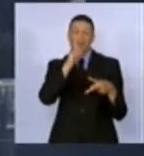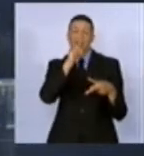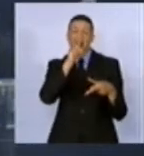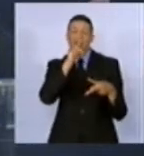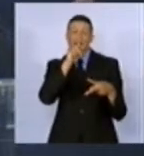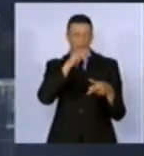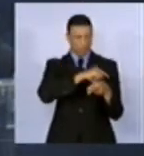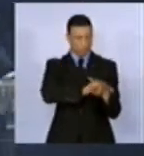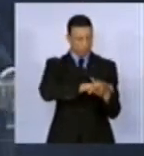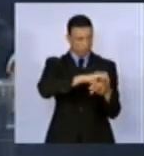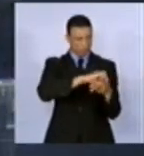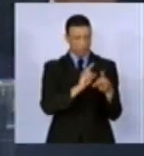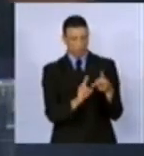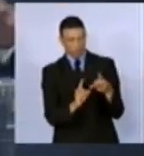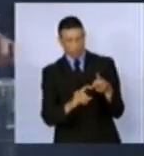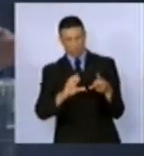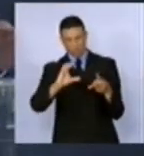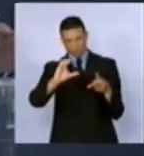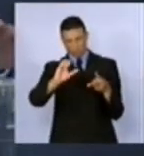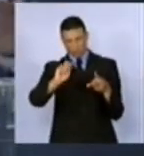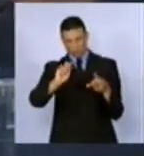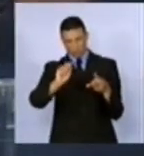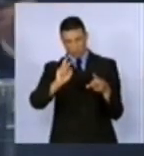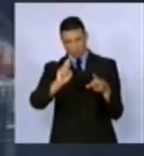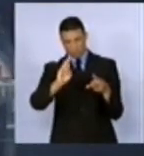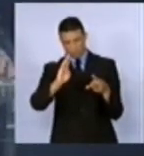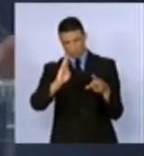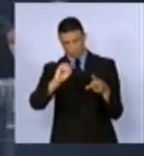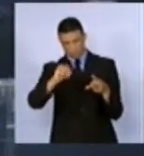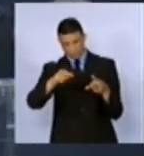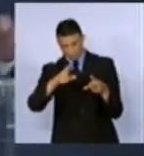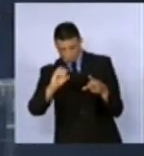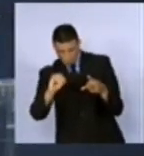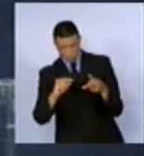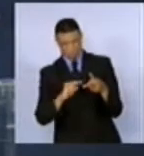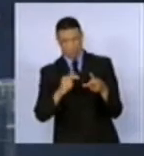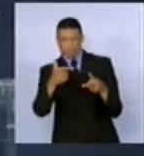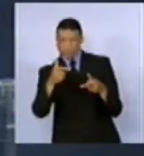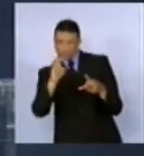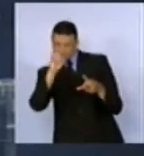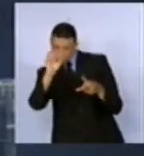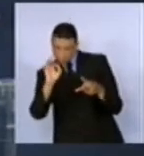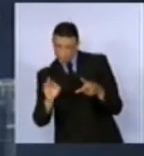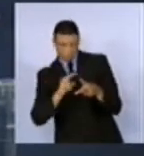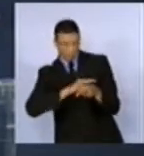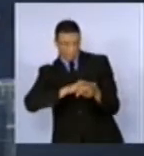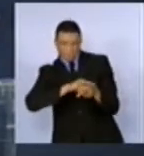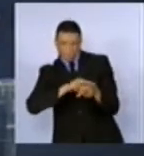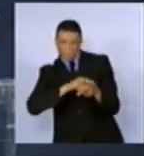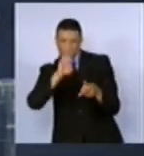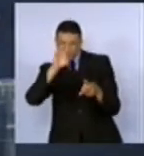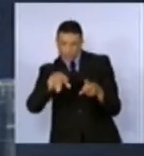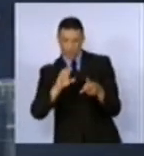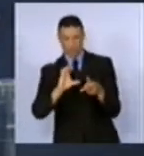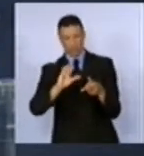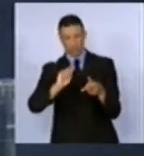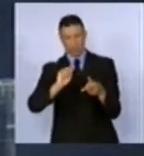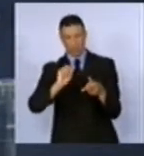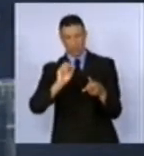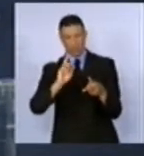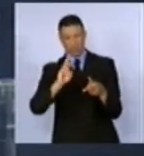não é água metade é carbono então uma regra Geral 25 porcento da biomassa verde é a carbono